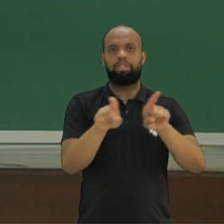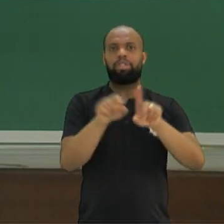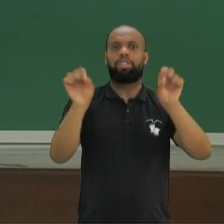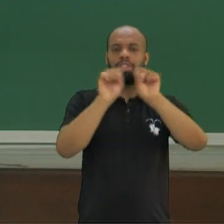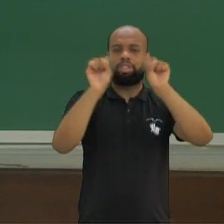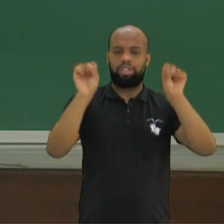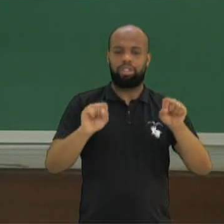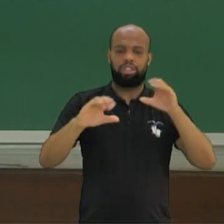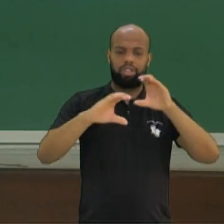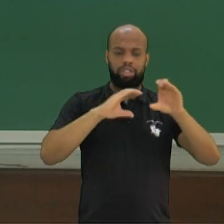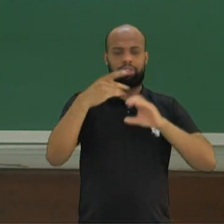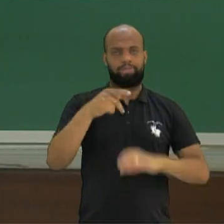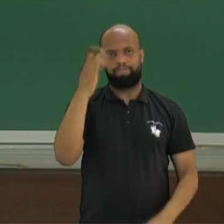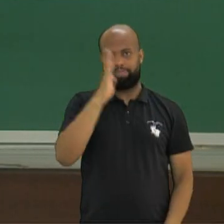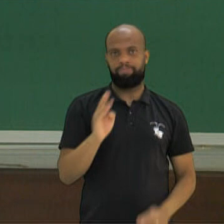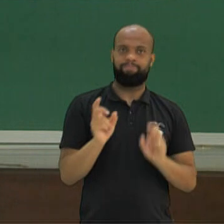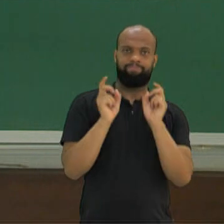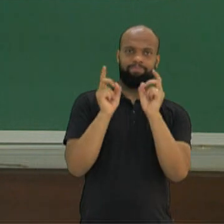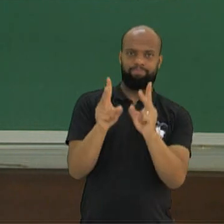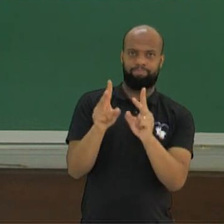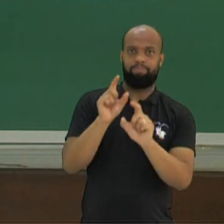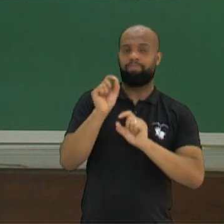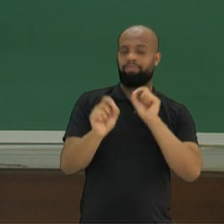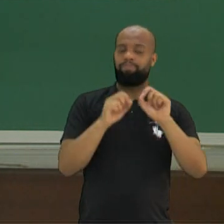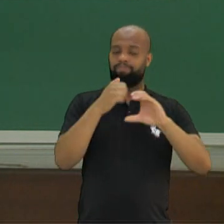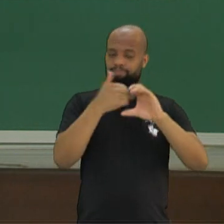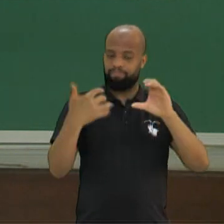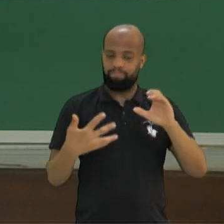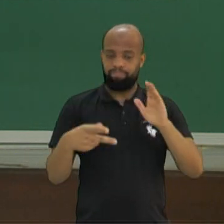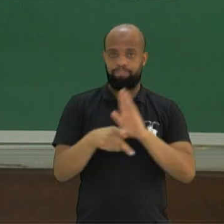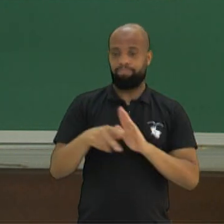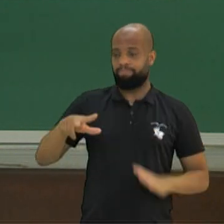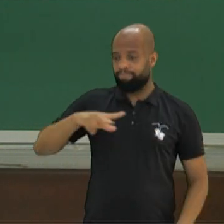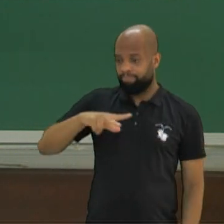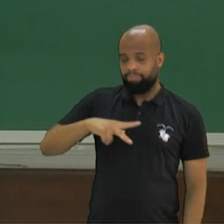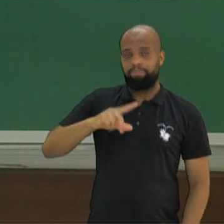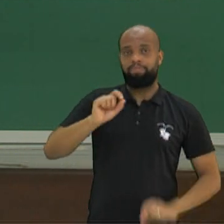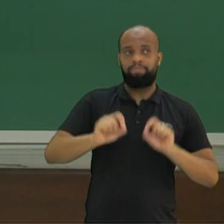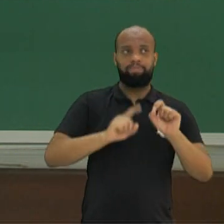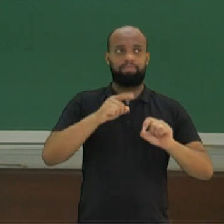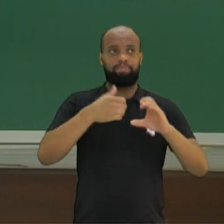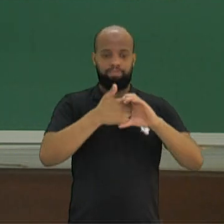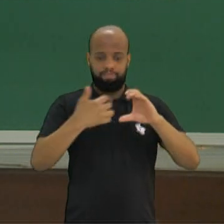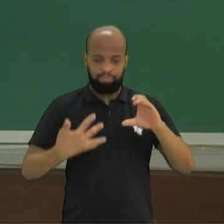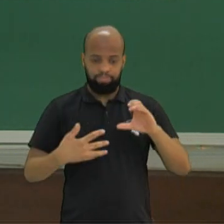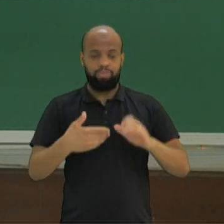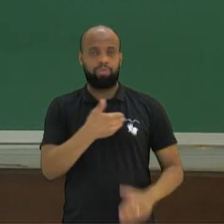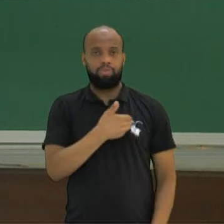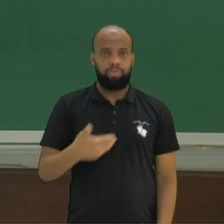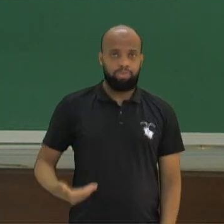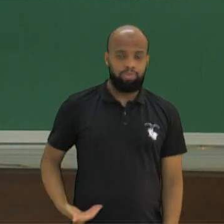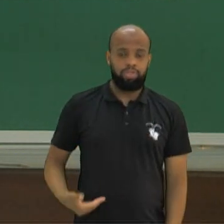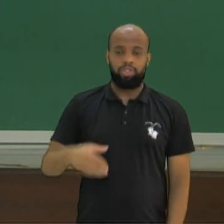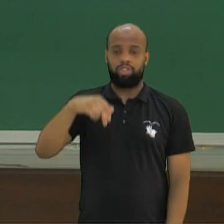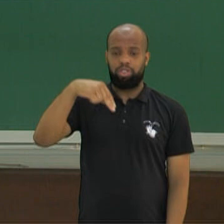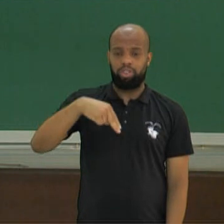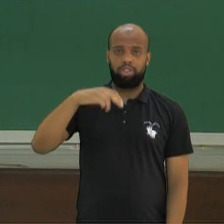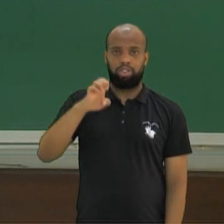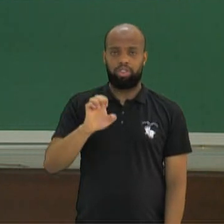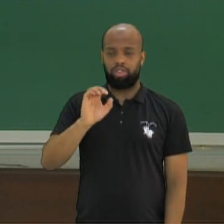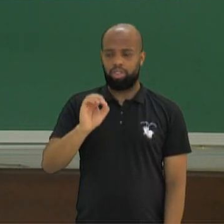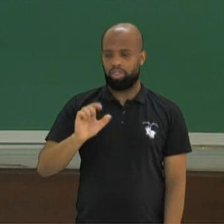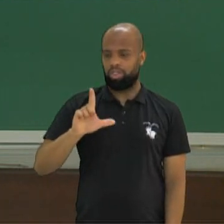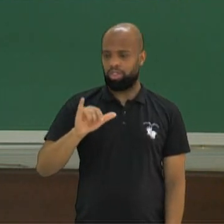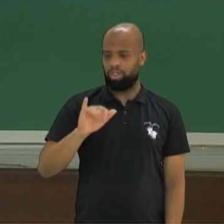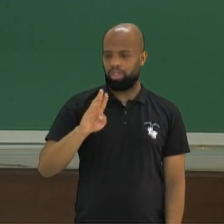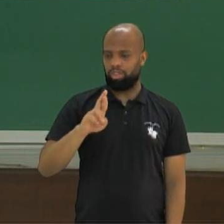Brasil. Essa característica de privatização é uma característica de governos neoliberais, como a gente